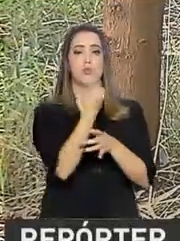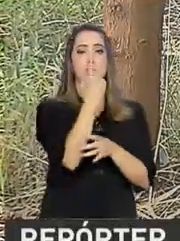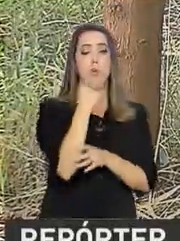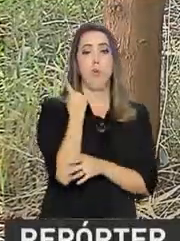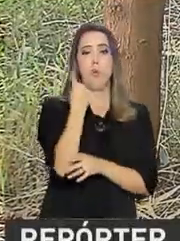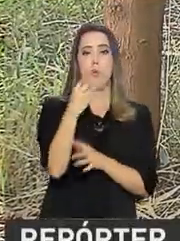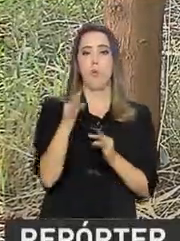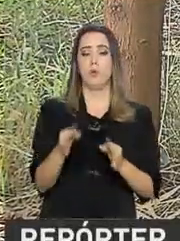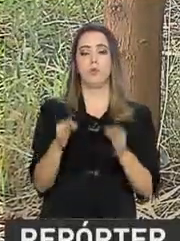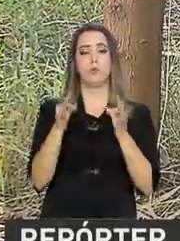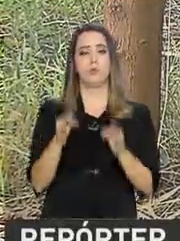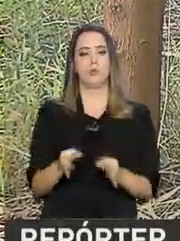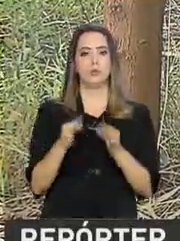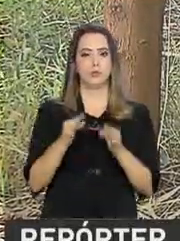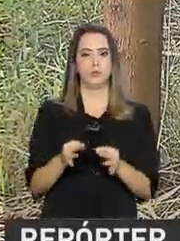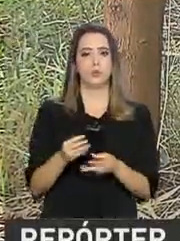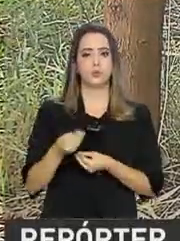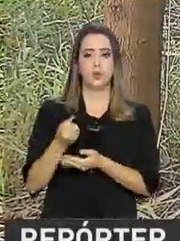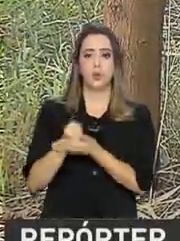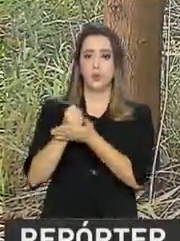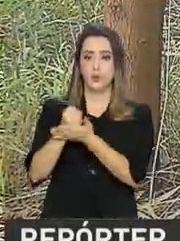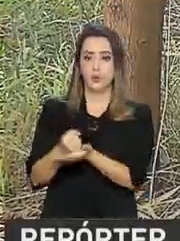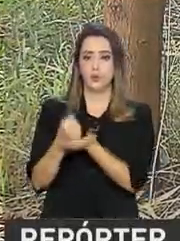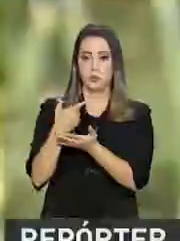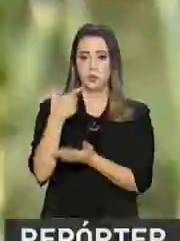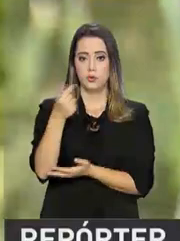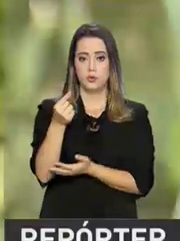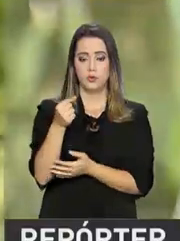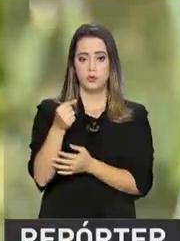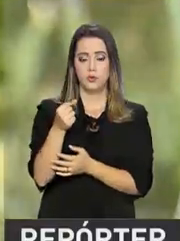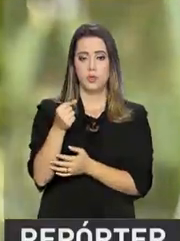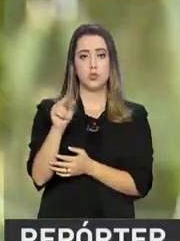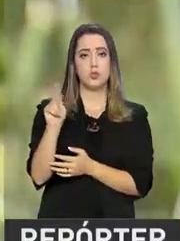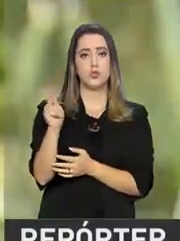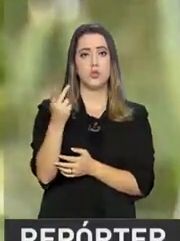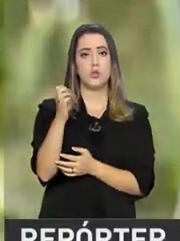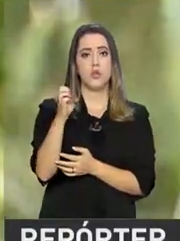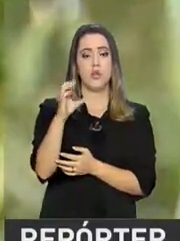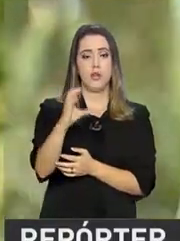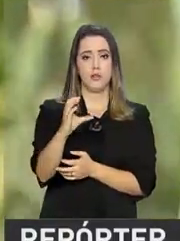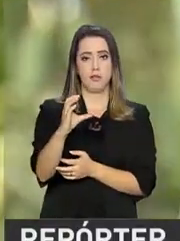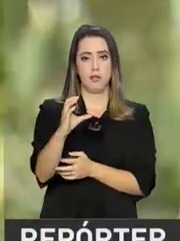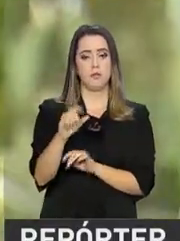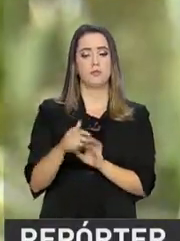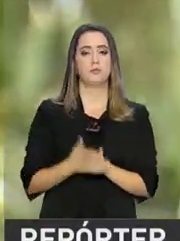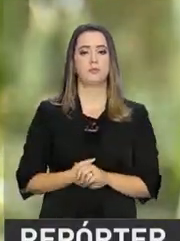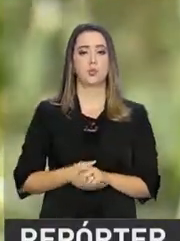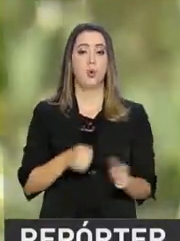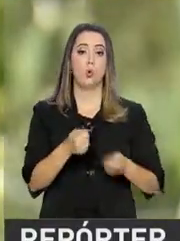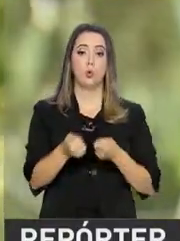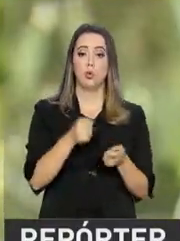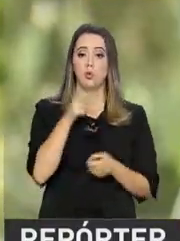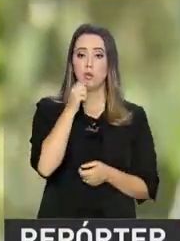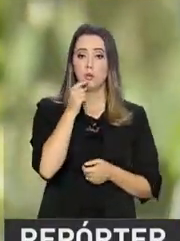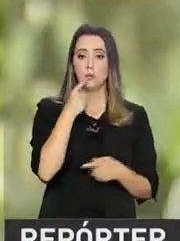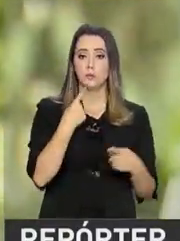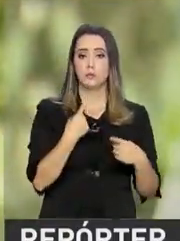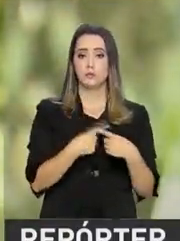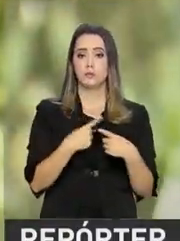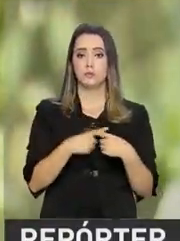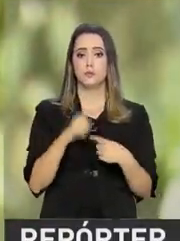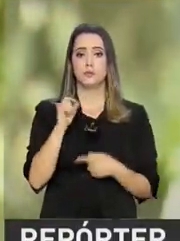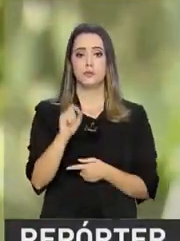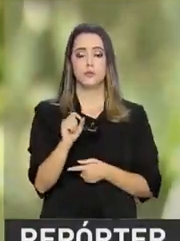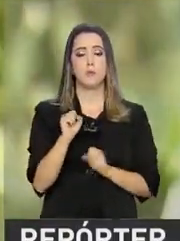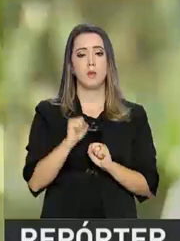cedeu 20 hectares da fazenda para o projeto há cinco anos um dos subprojetos da fazenda é o controle da qualidade de água para